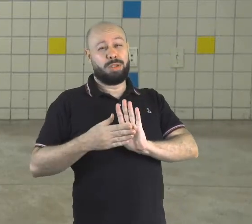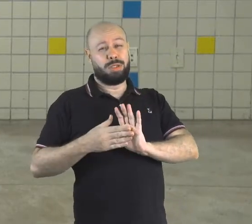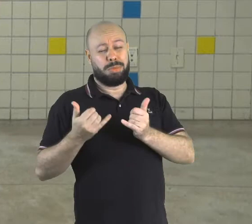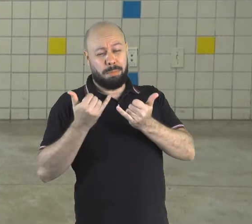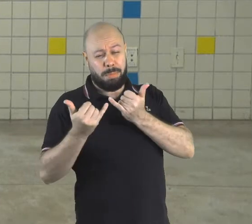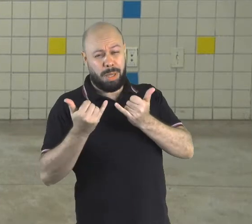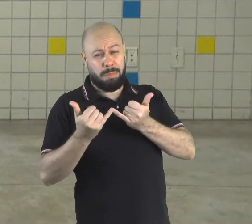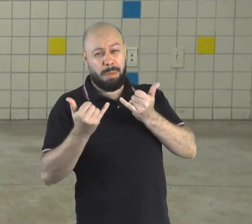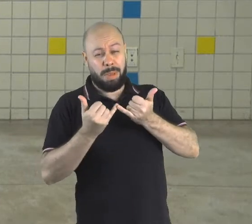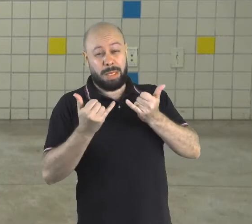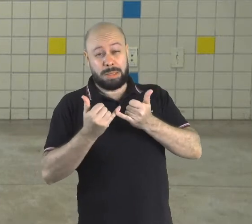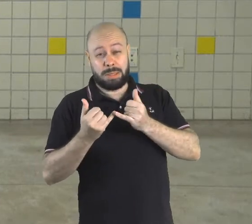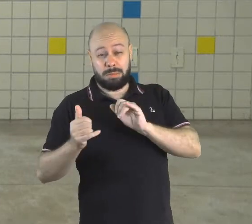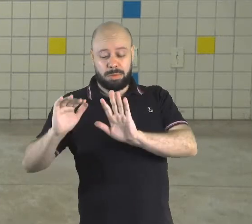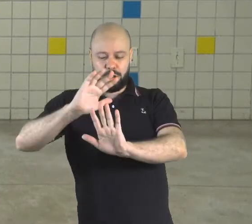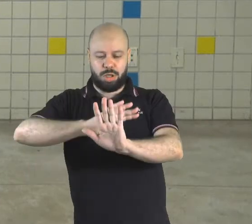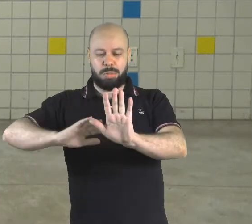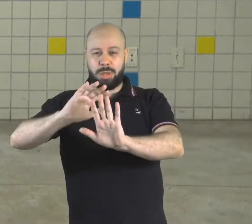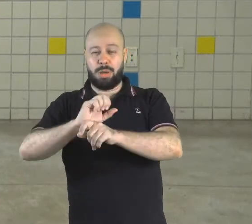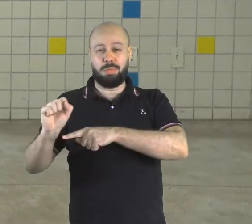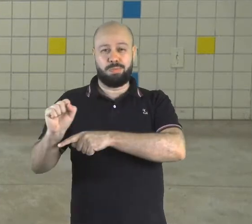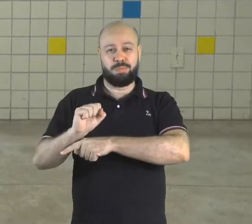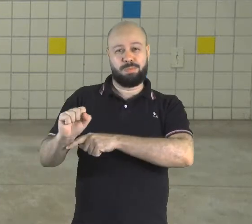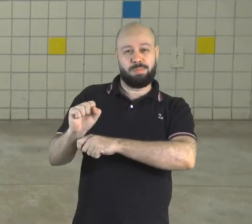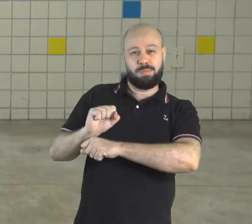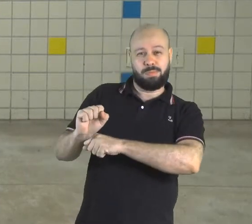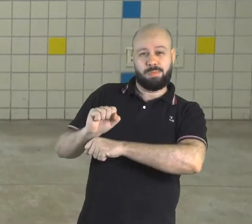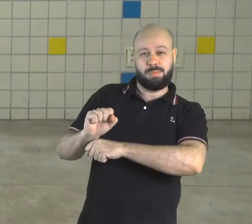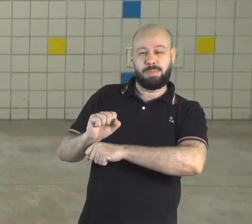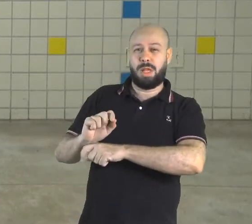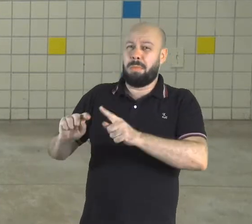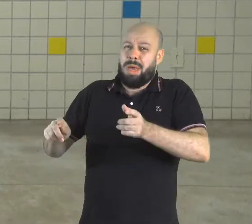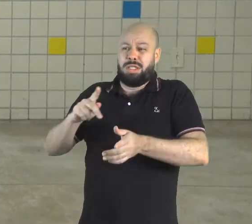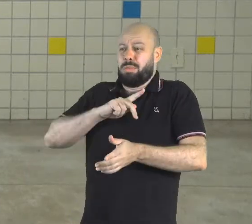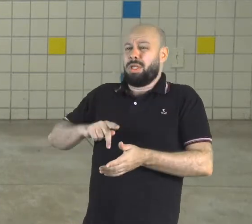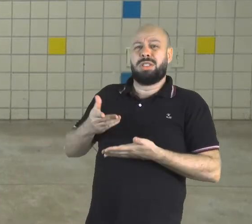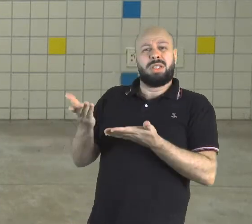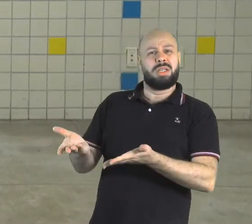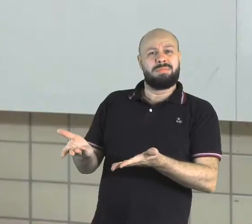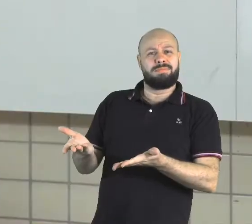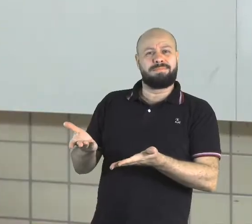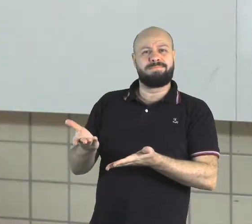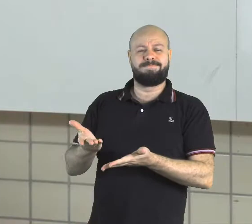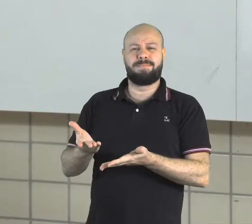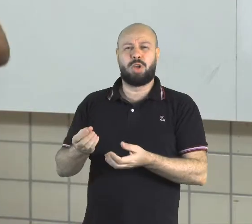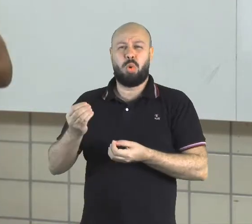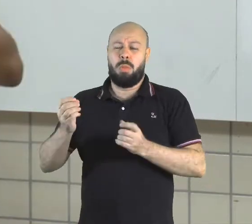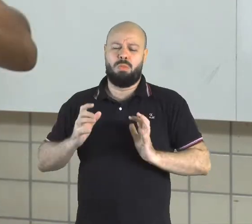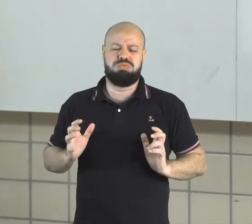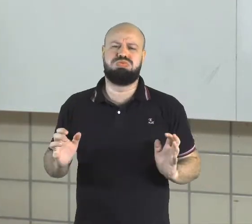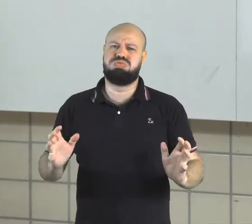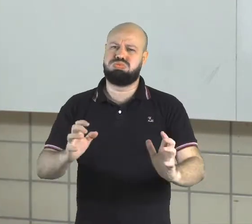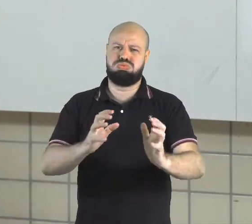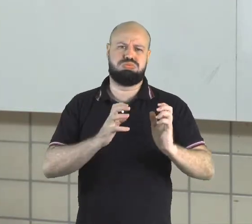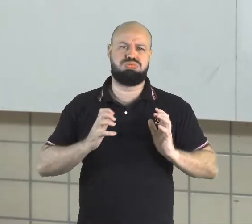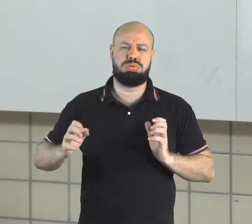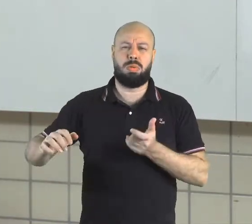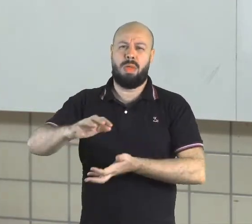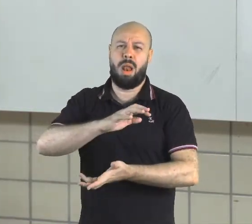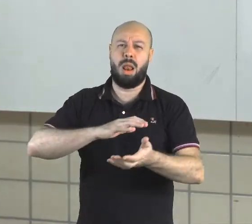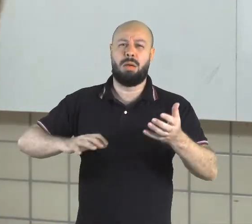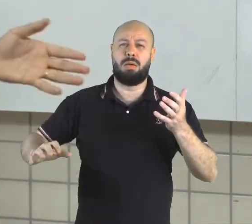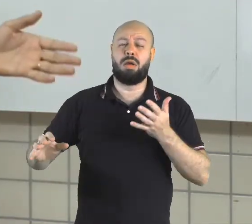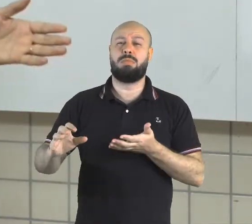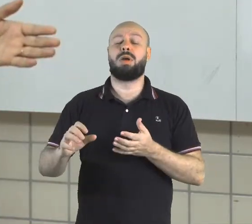às ideias socialistas. Mas ele era o presidente. Então criou-se uma confusão enorme entre o Senado,